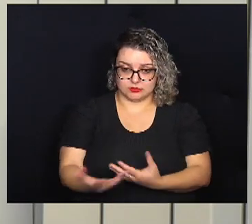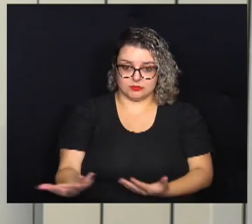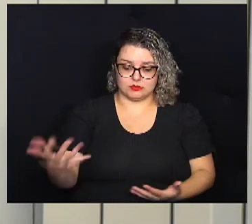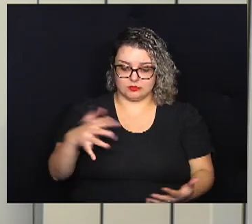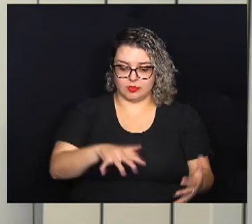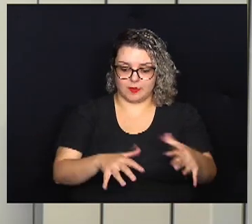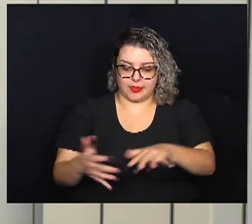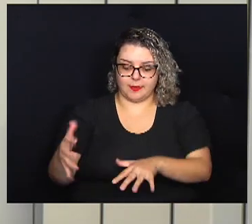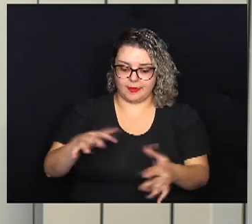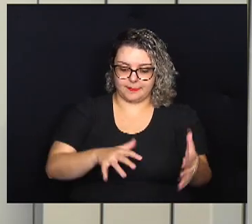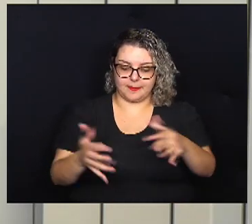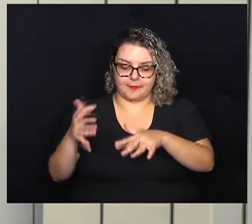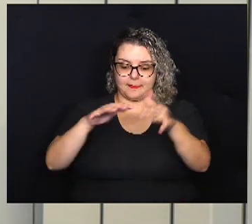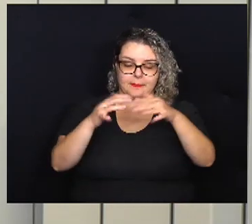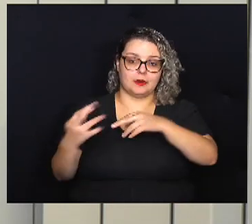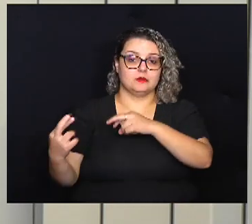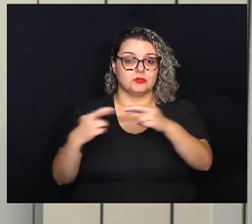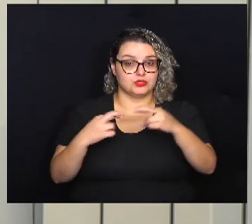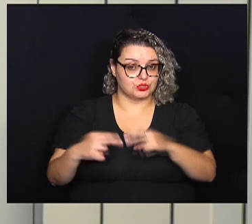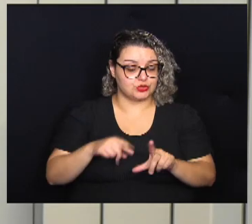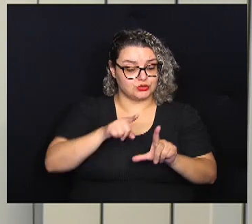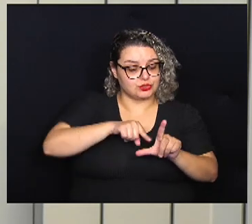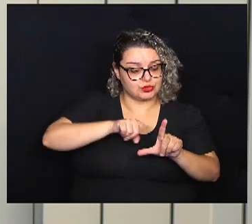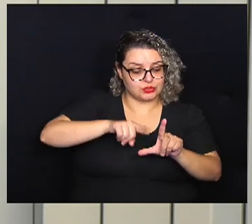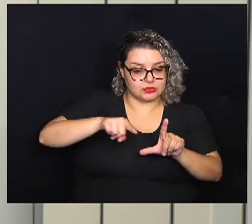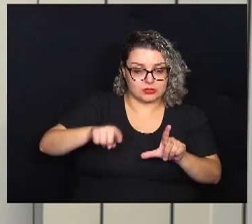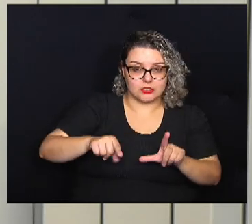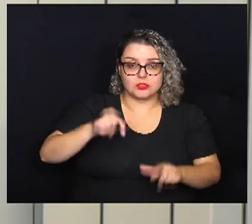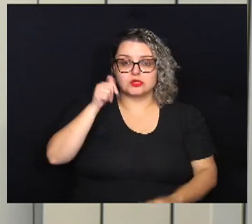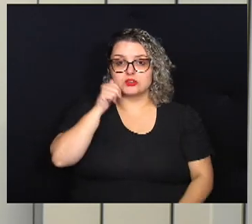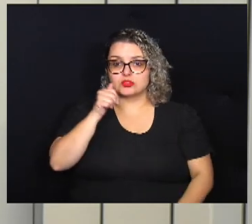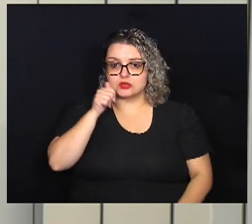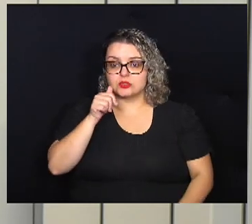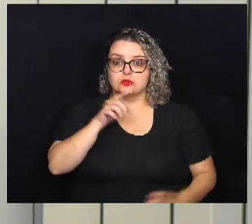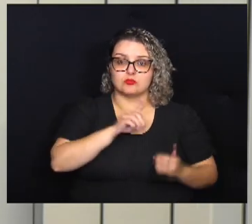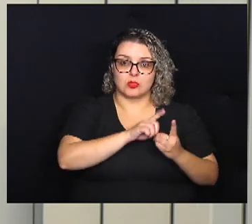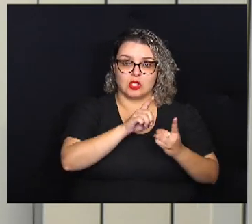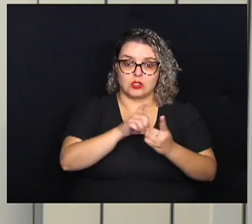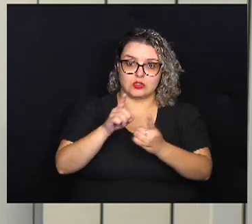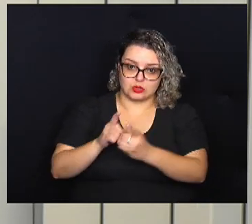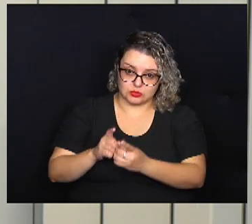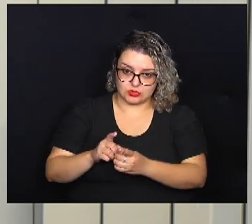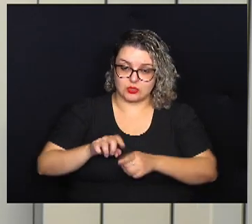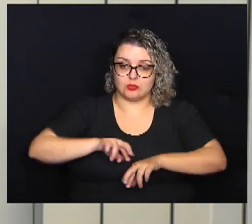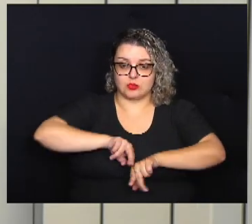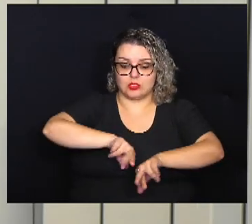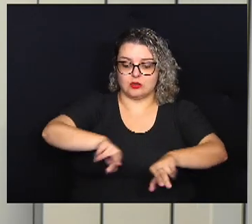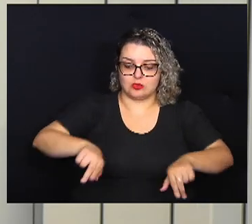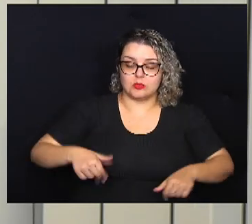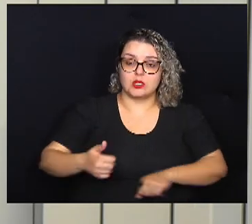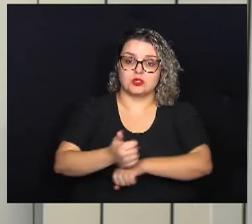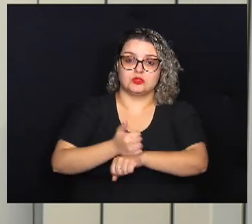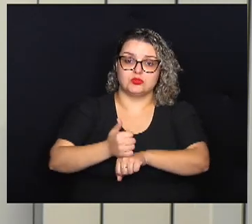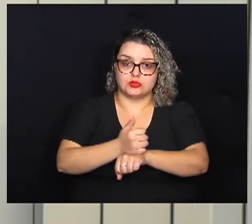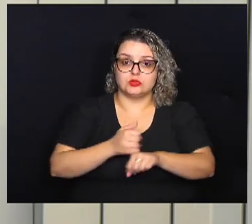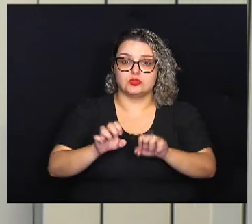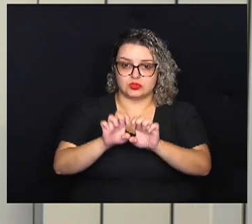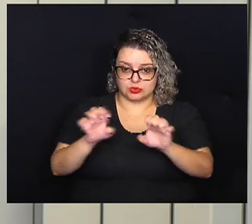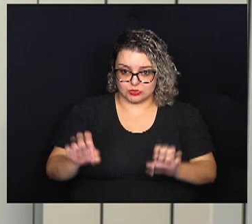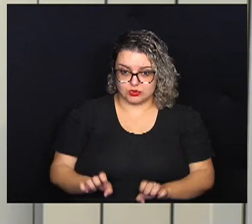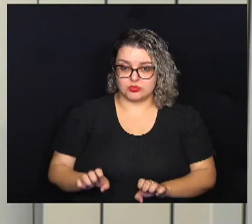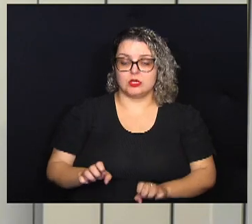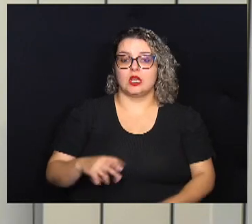elaboração periódica de estatísticas sobre as mulheres atendidas pelos diversos profissionais da estrutura